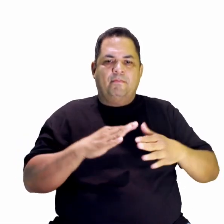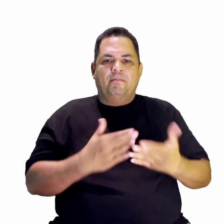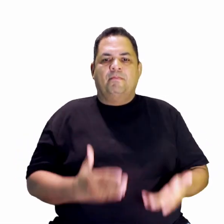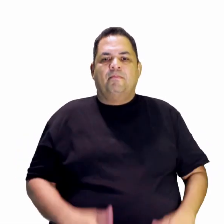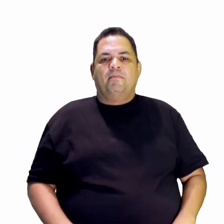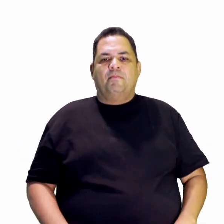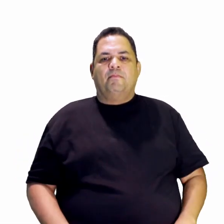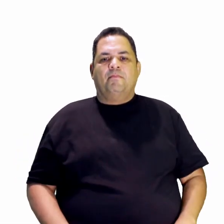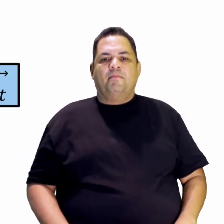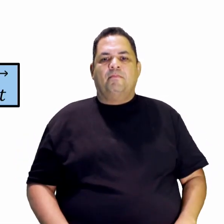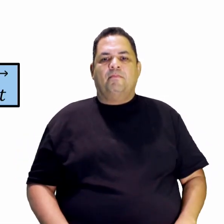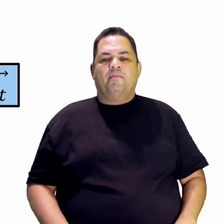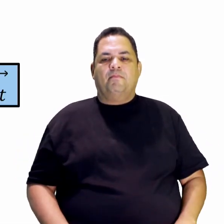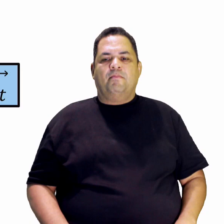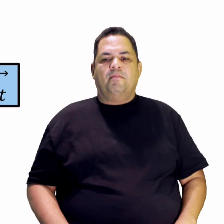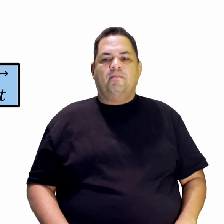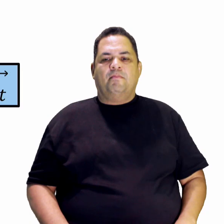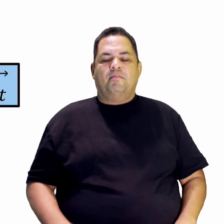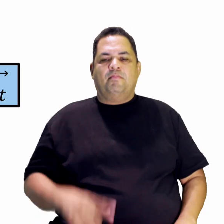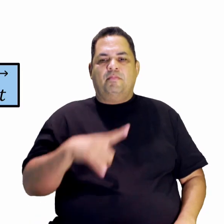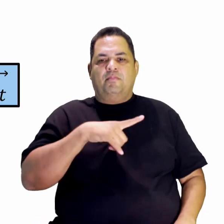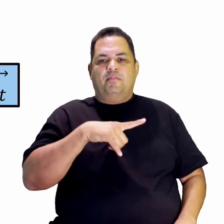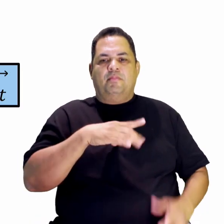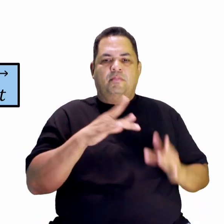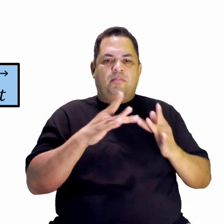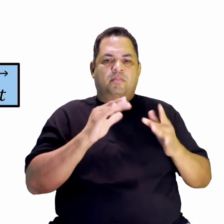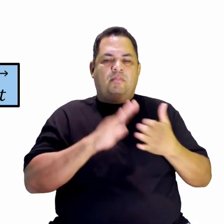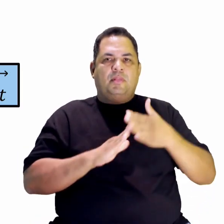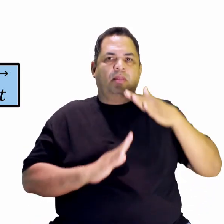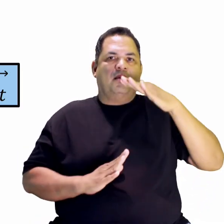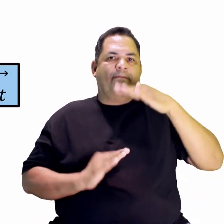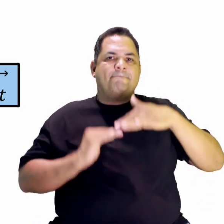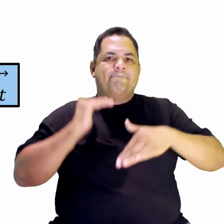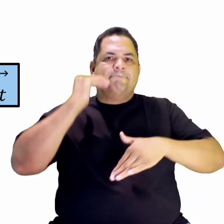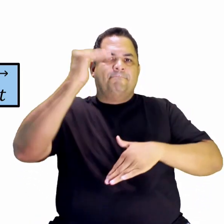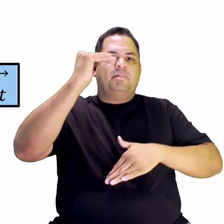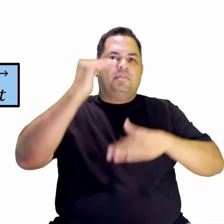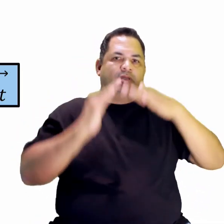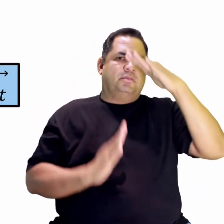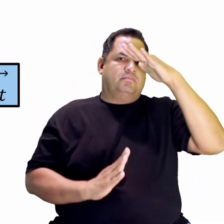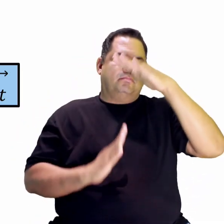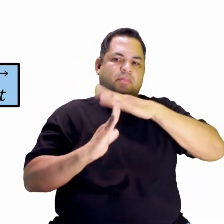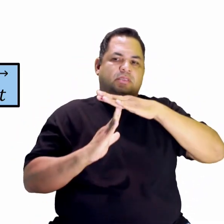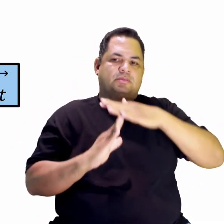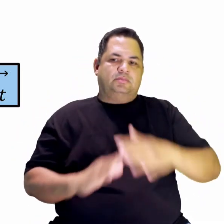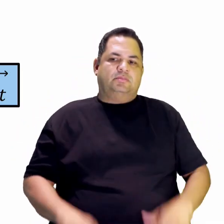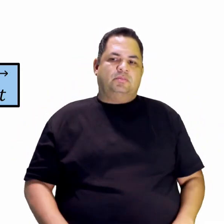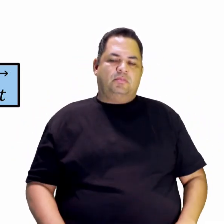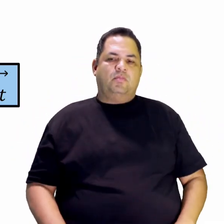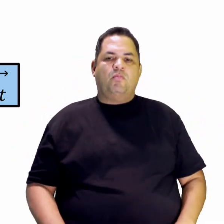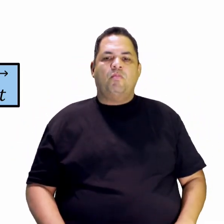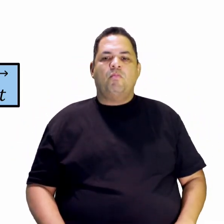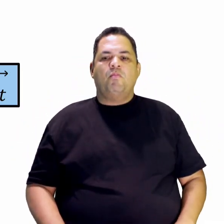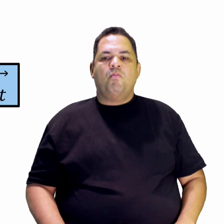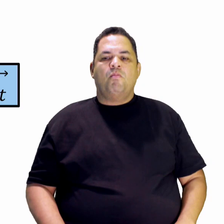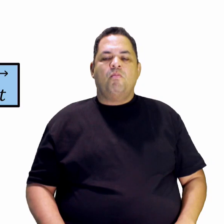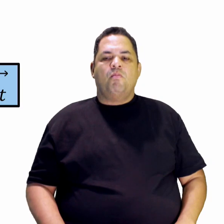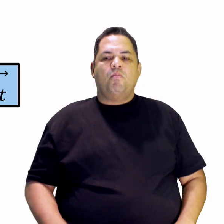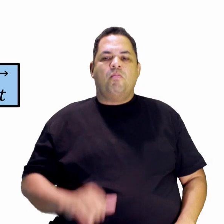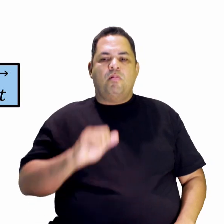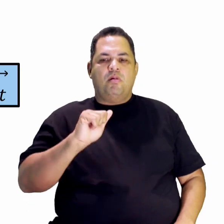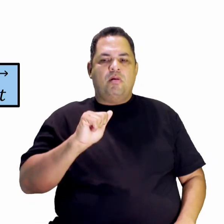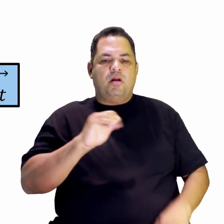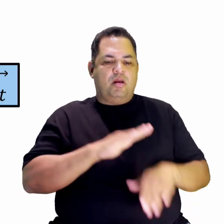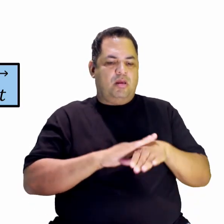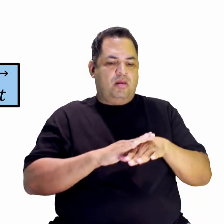ele, então, tem o seu atrito máximo, que é a sua força de atrito máximo, tá? O atrito é realmente